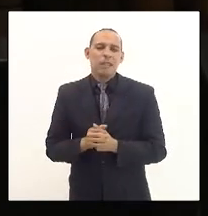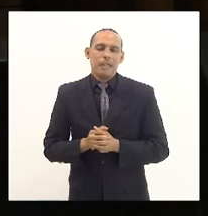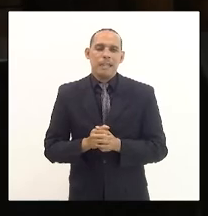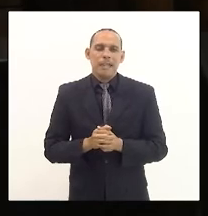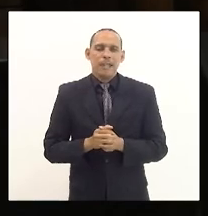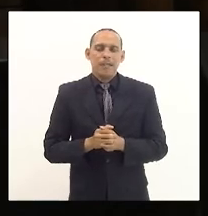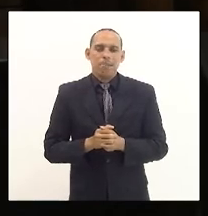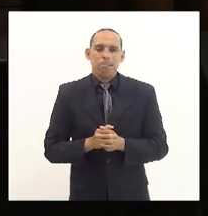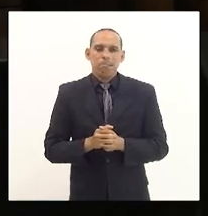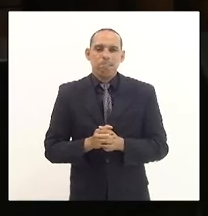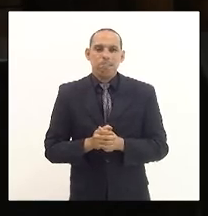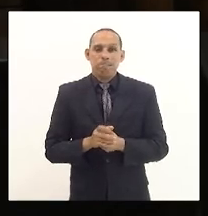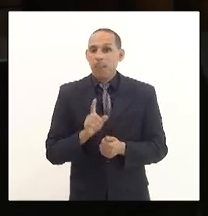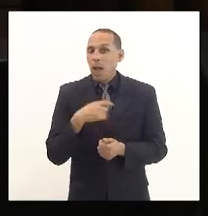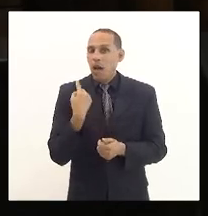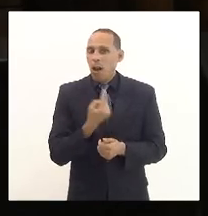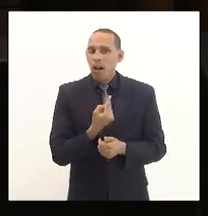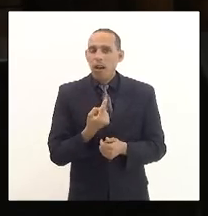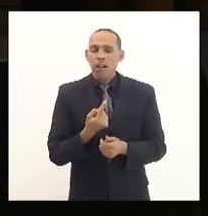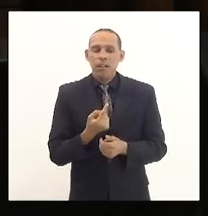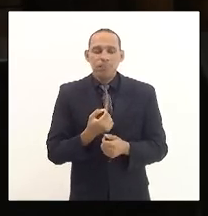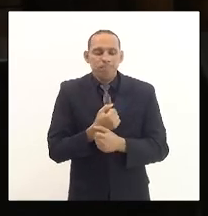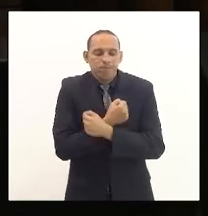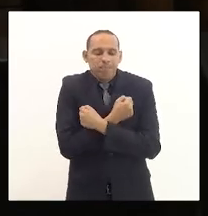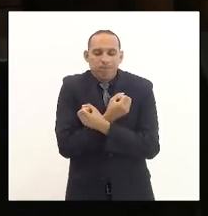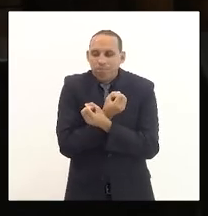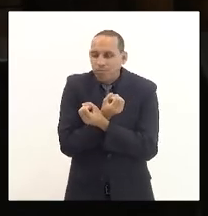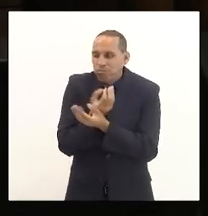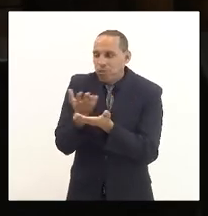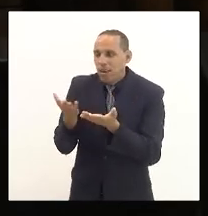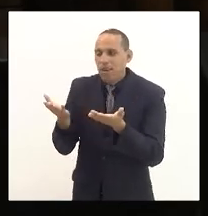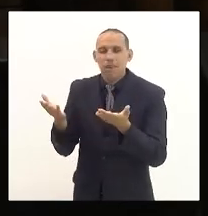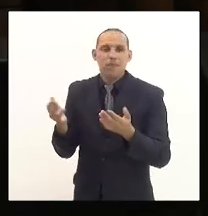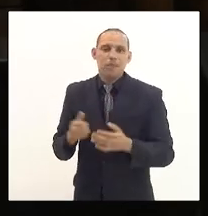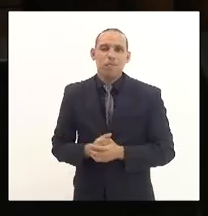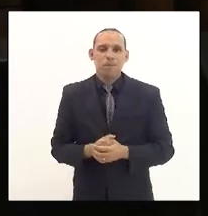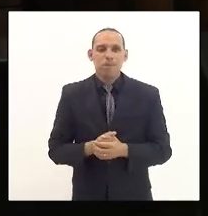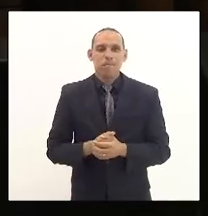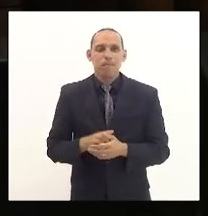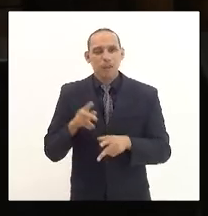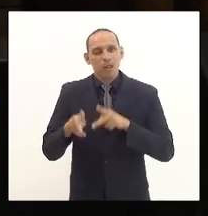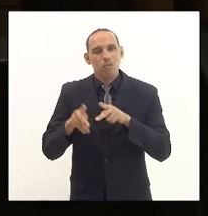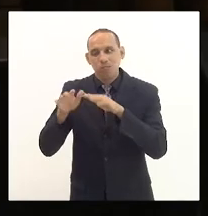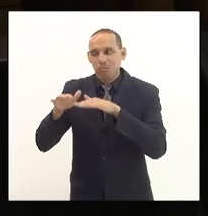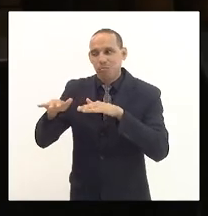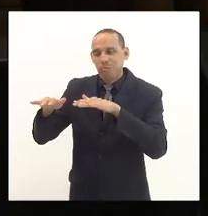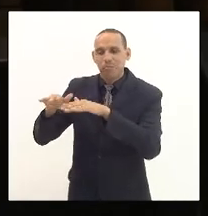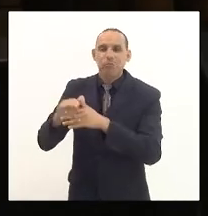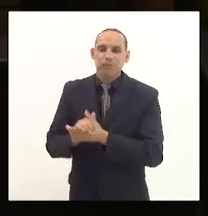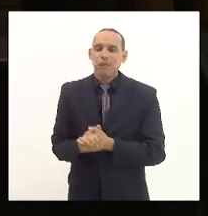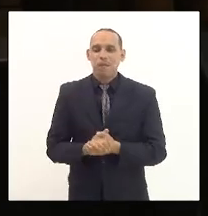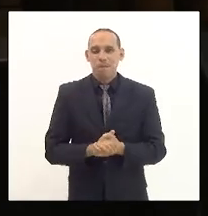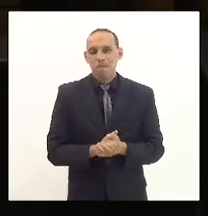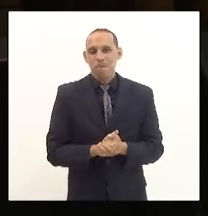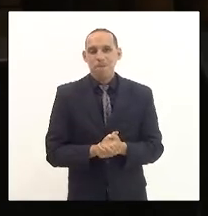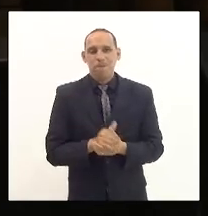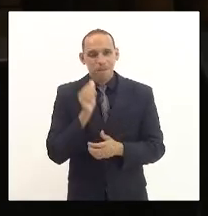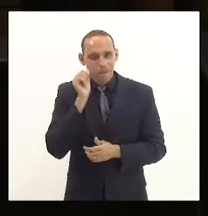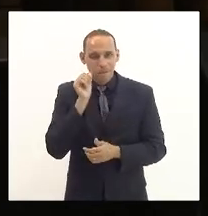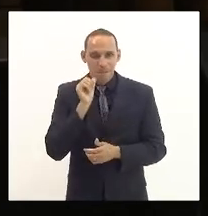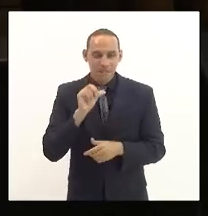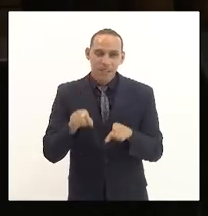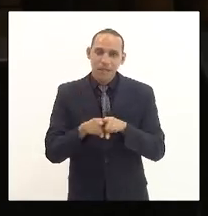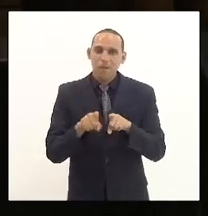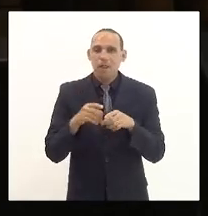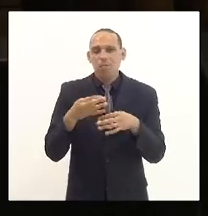nós e a que vai um abraço muito especial para toda a população daquela região das